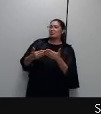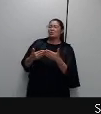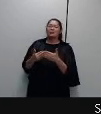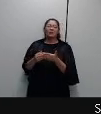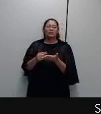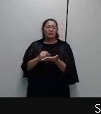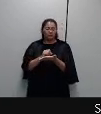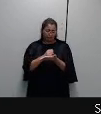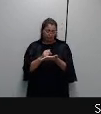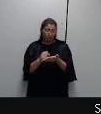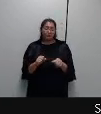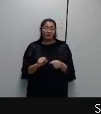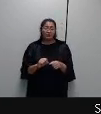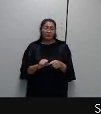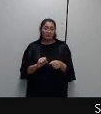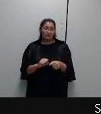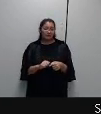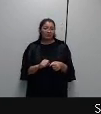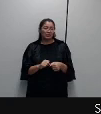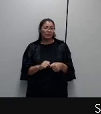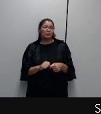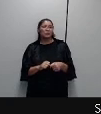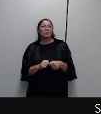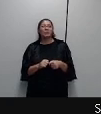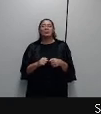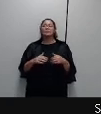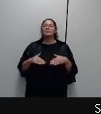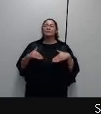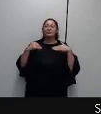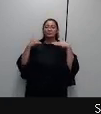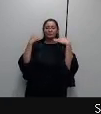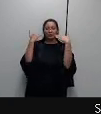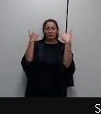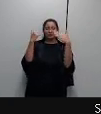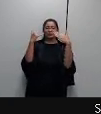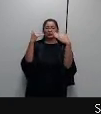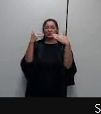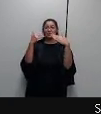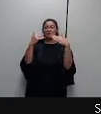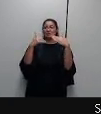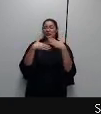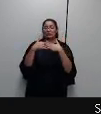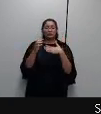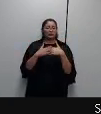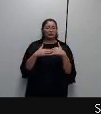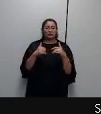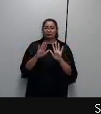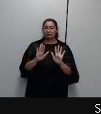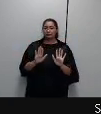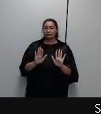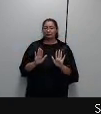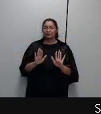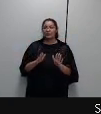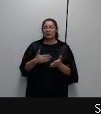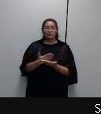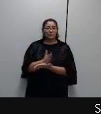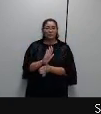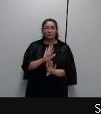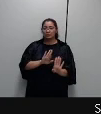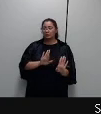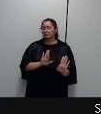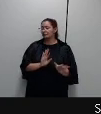publicada alogia bem babada e lambida é o motivo não sei o que se revertam sim